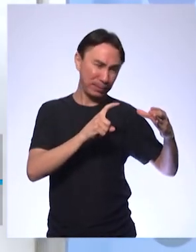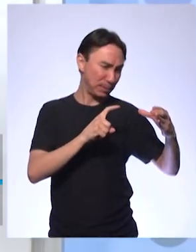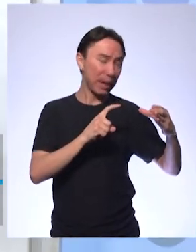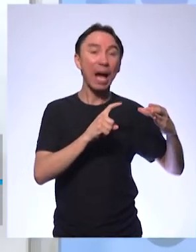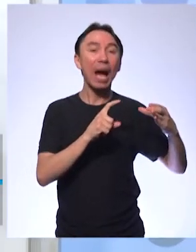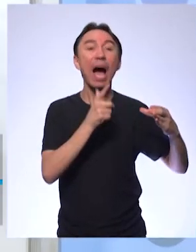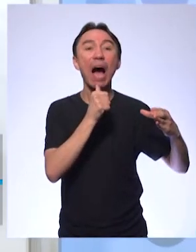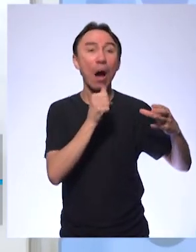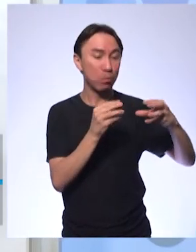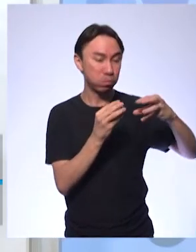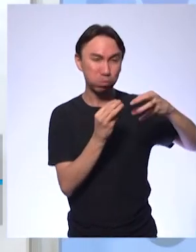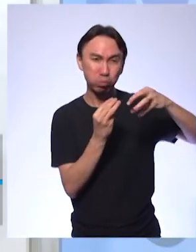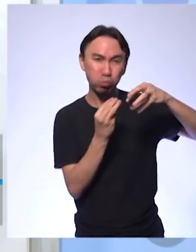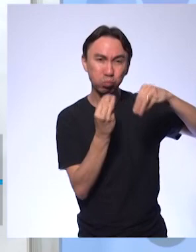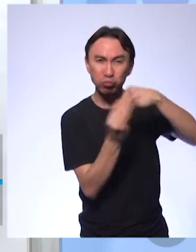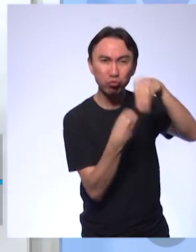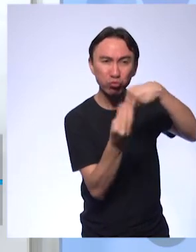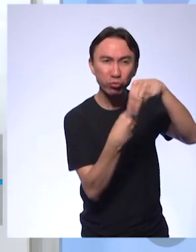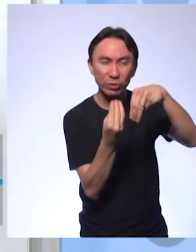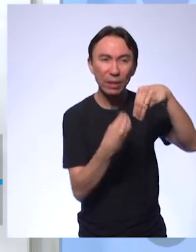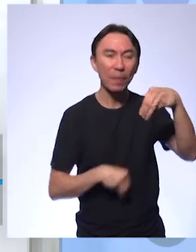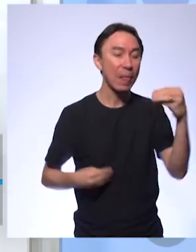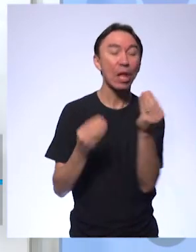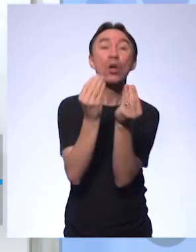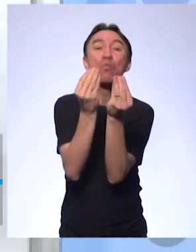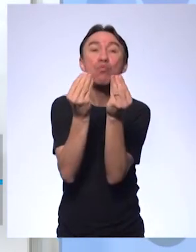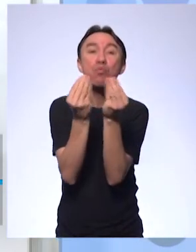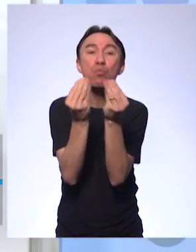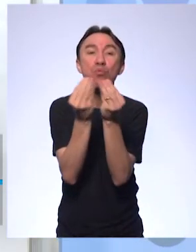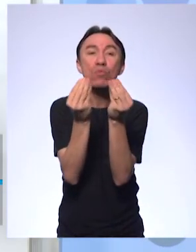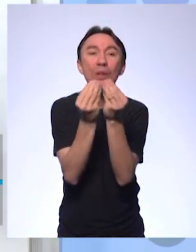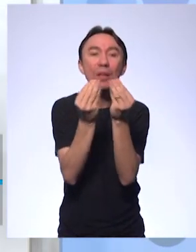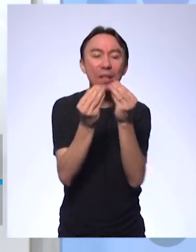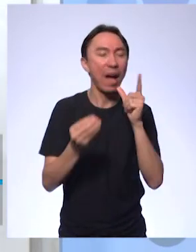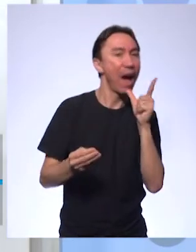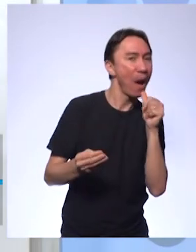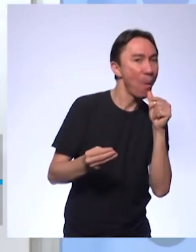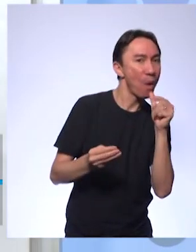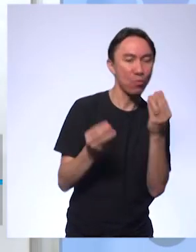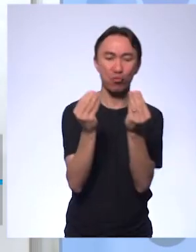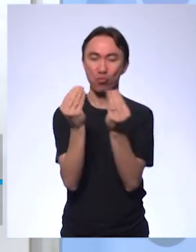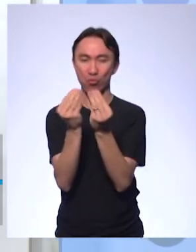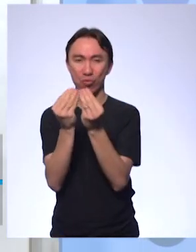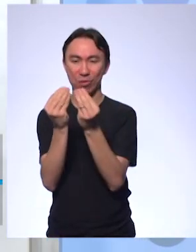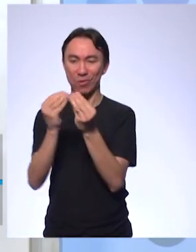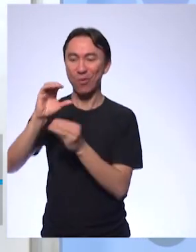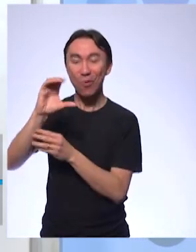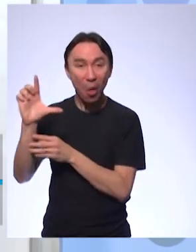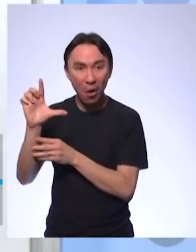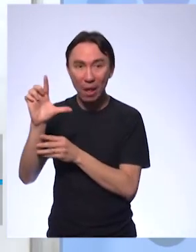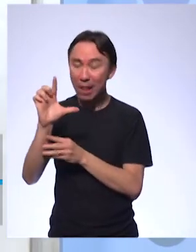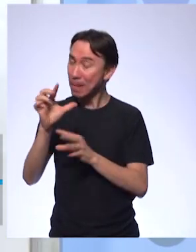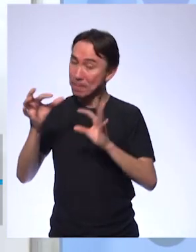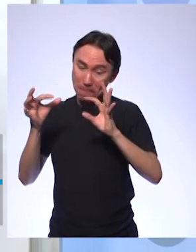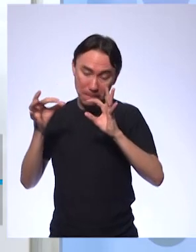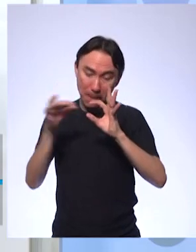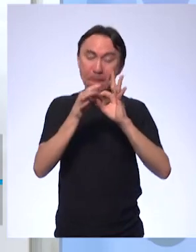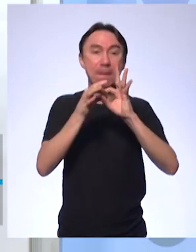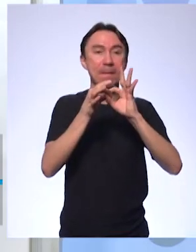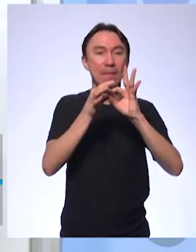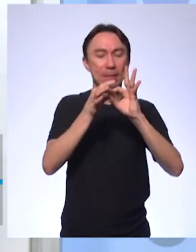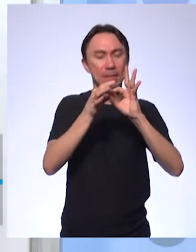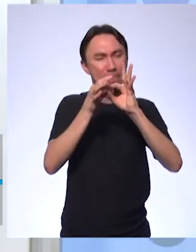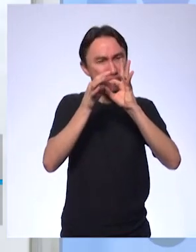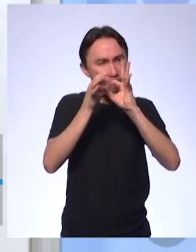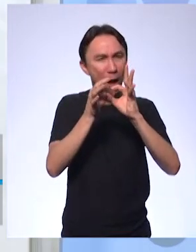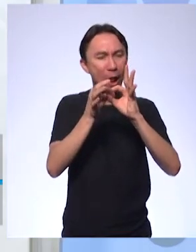mistura, a substância água e a substância cloro se ligam de uma determinada forma e ficam ali